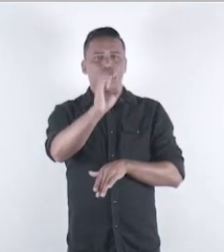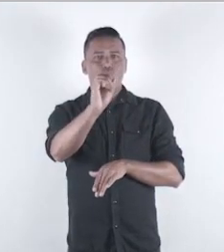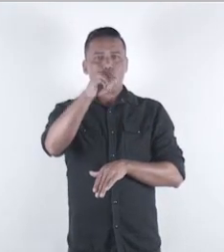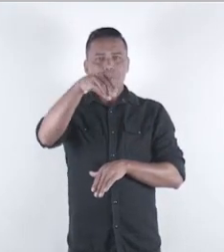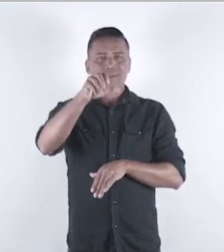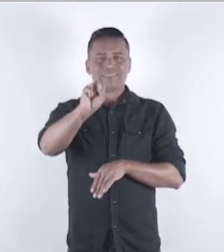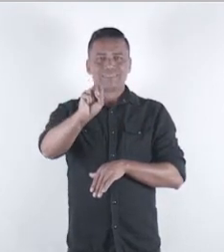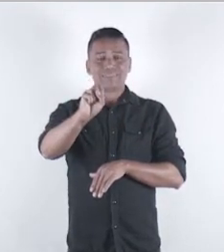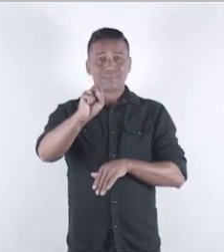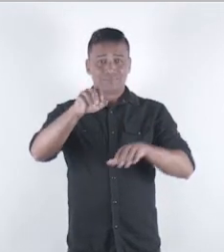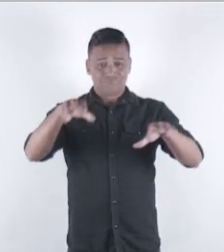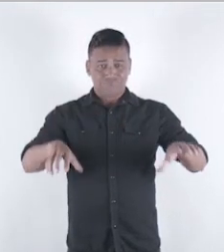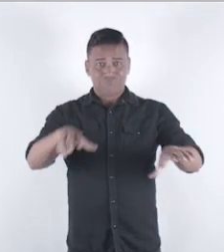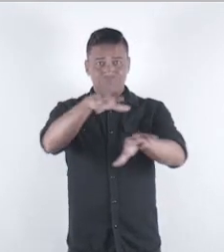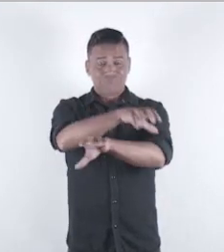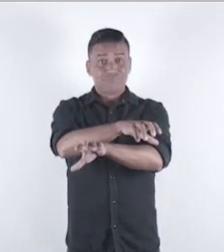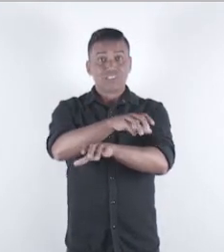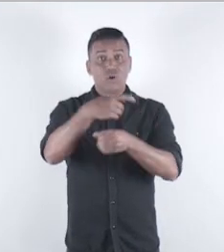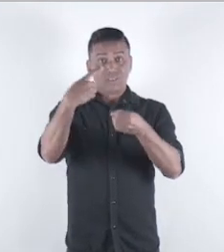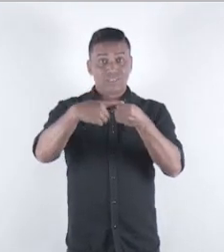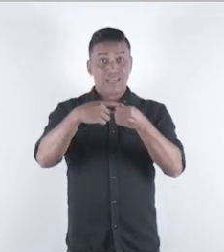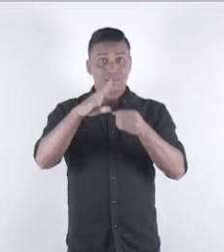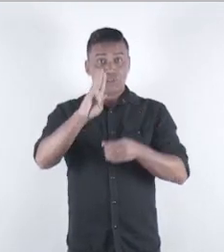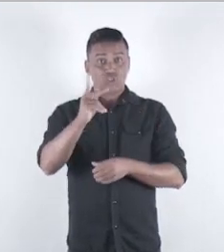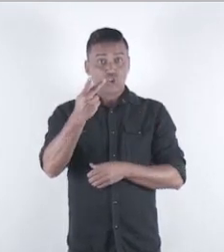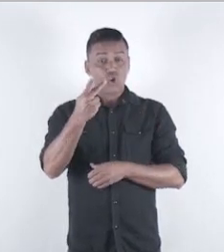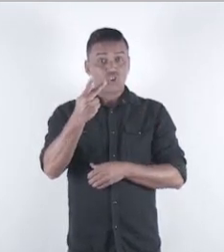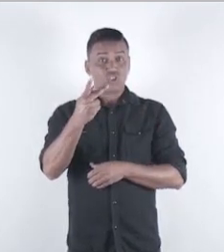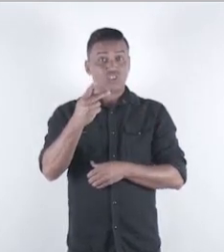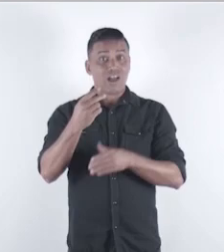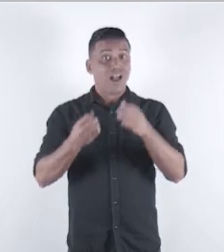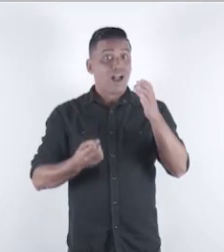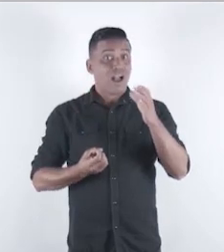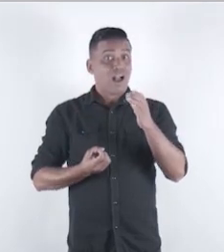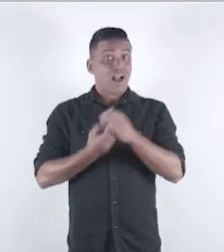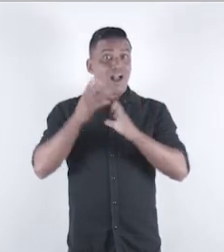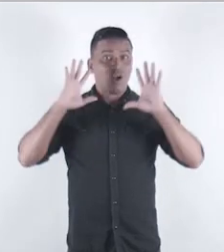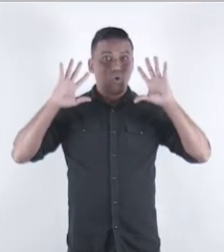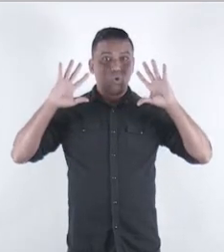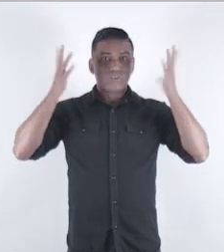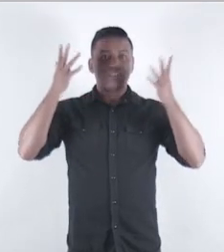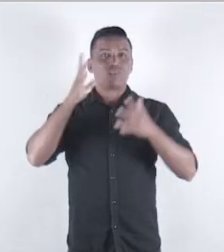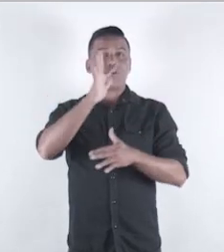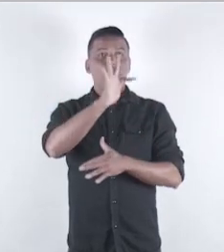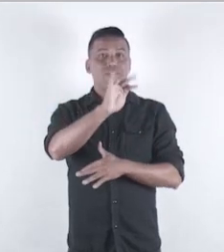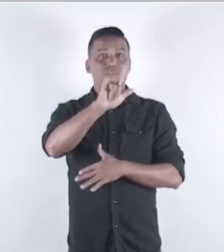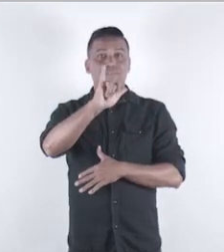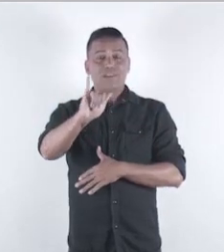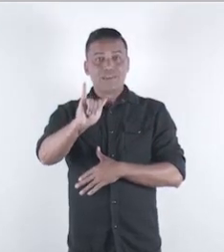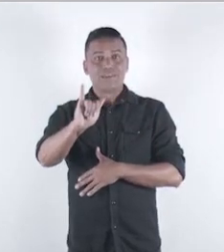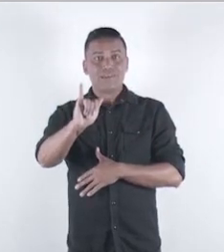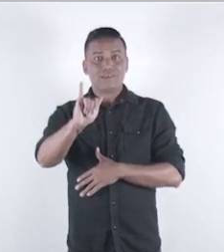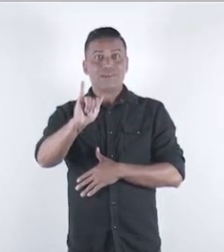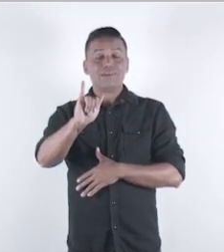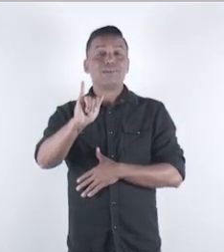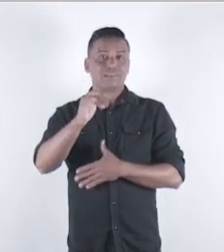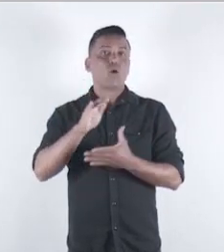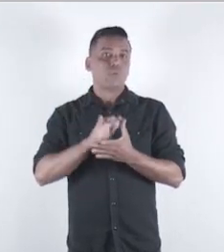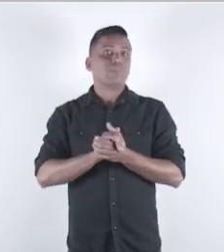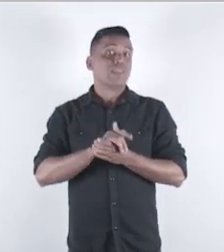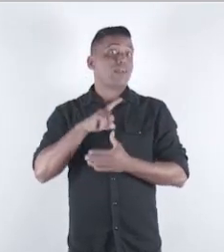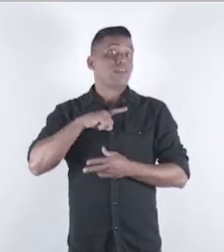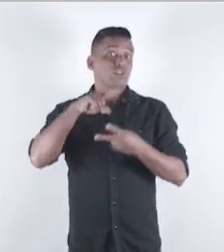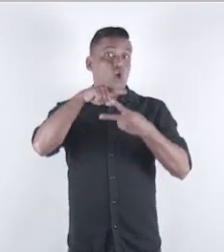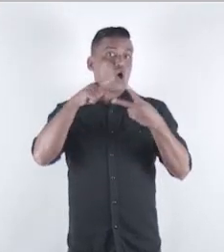Horizonte, onde está acontecendo a FliBH, a gente está na divisão entre o bioma Mata Atlântica e o bioma Cerrado. Então, tem todas